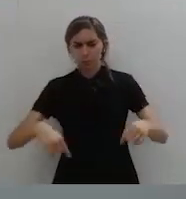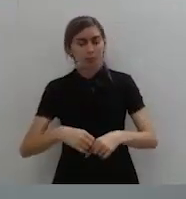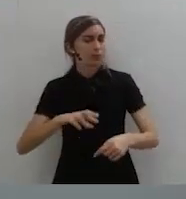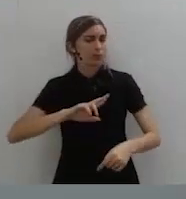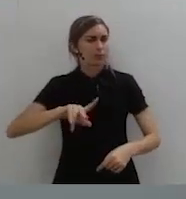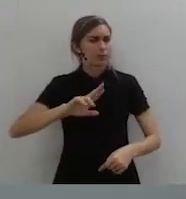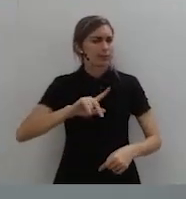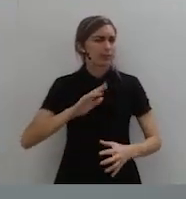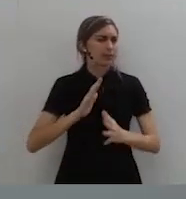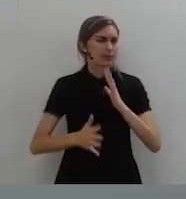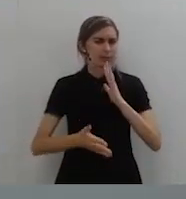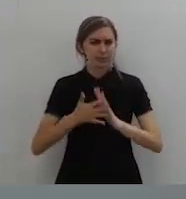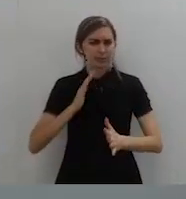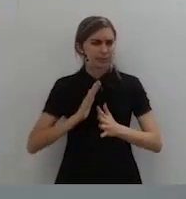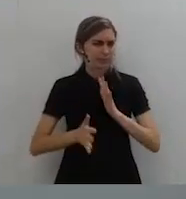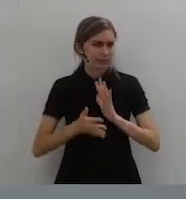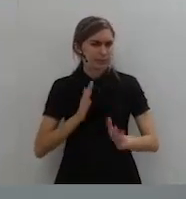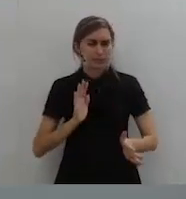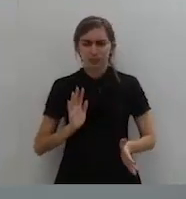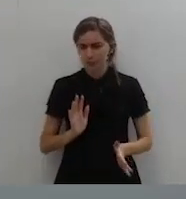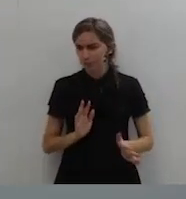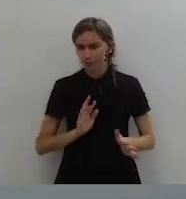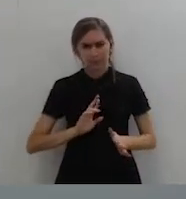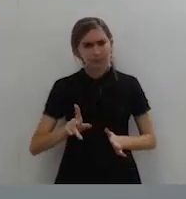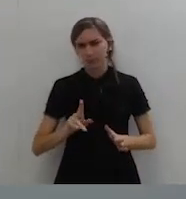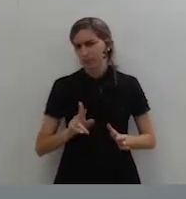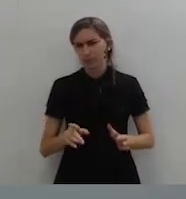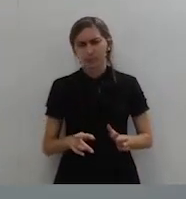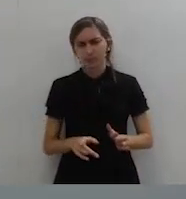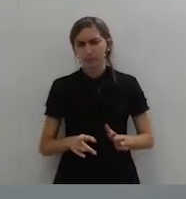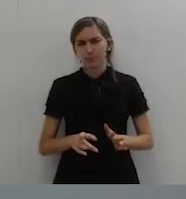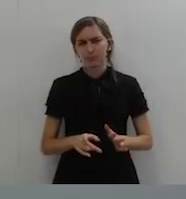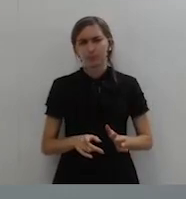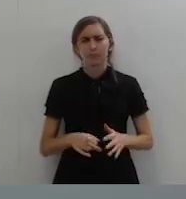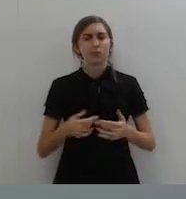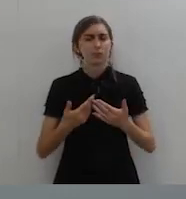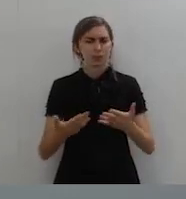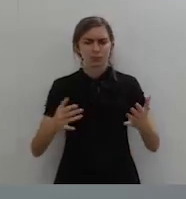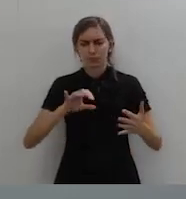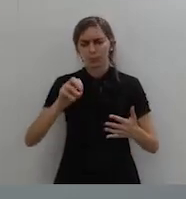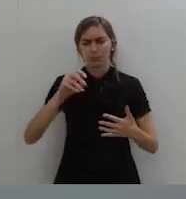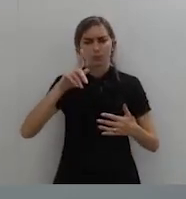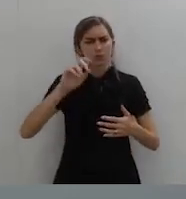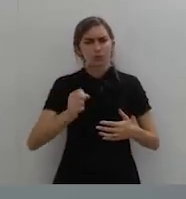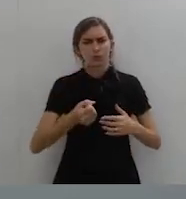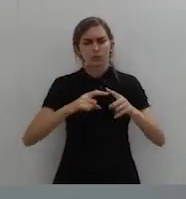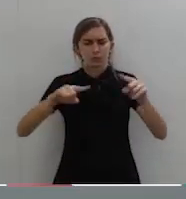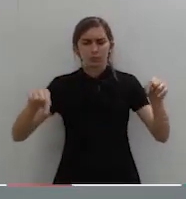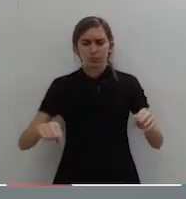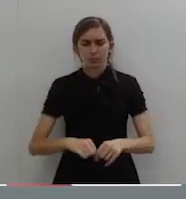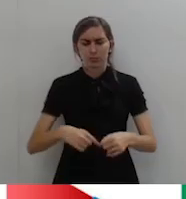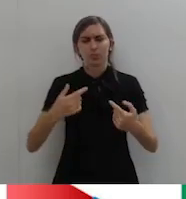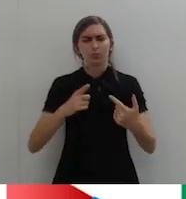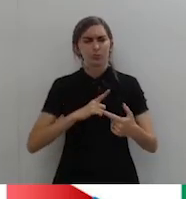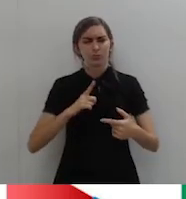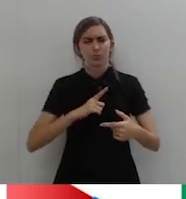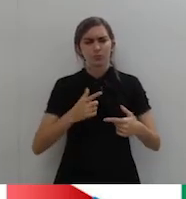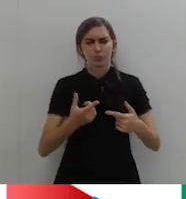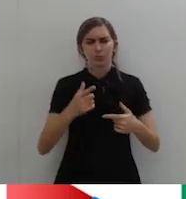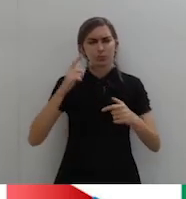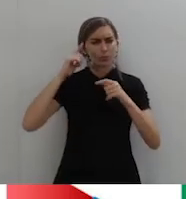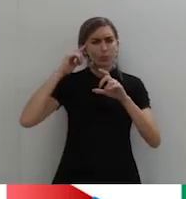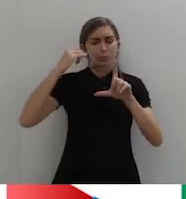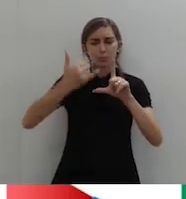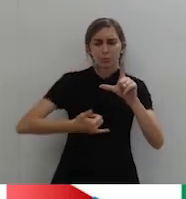quadra. Não tem nada a ver. Absolutamente equivocado ou equivocada. Jogos de salão são atividades que possuem